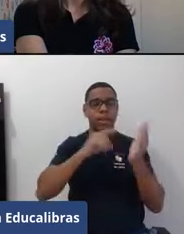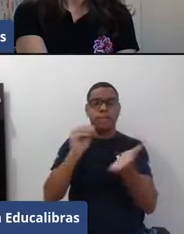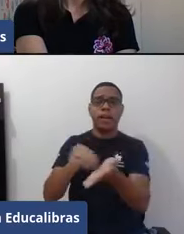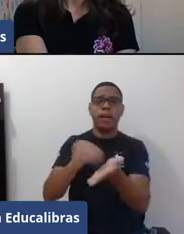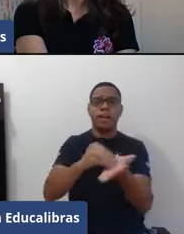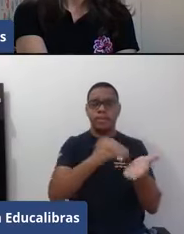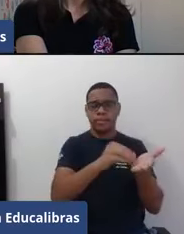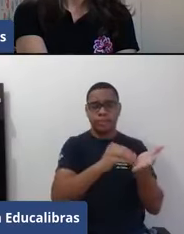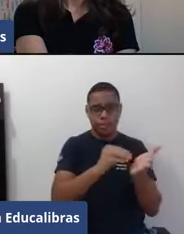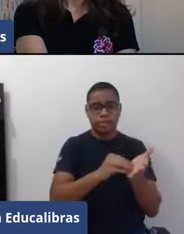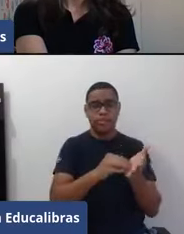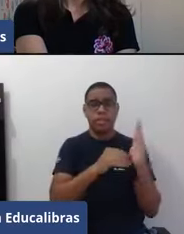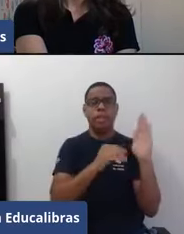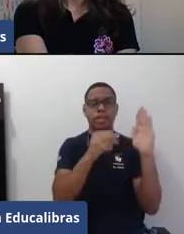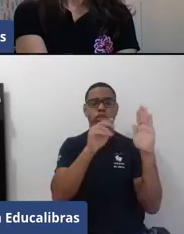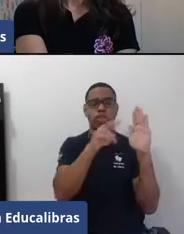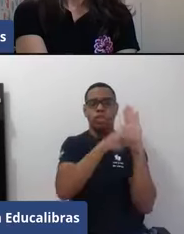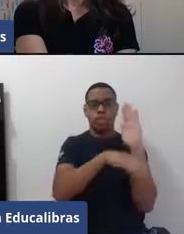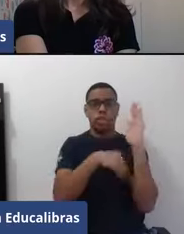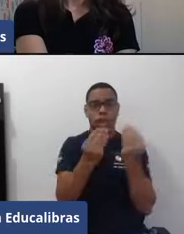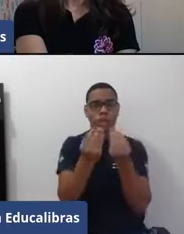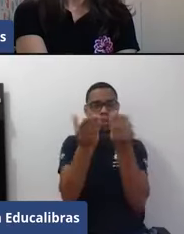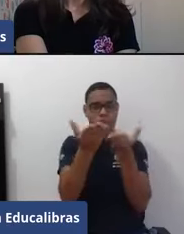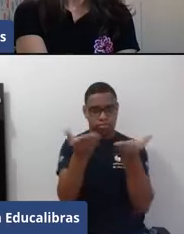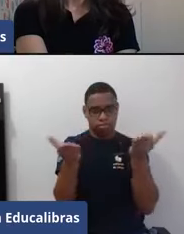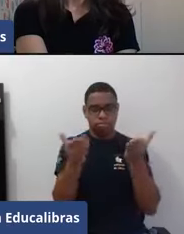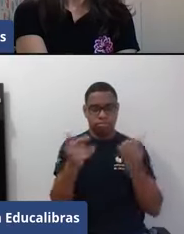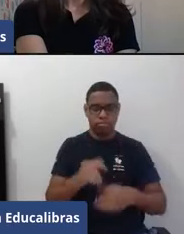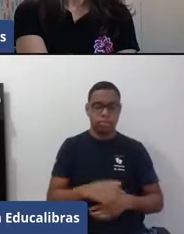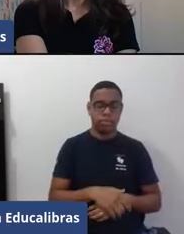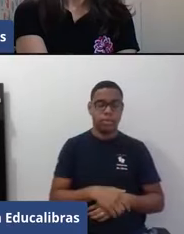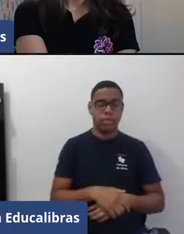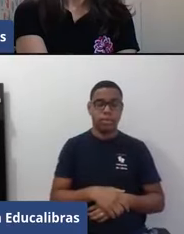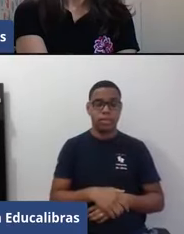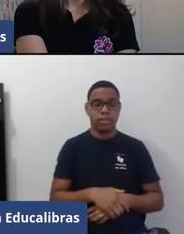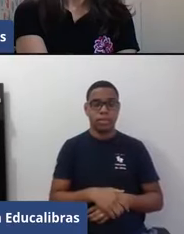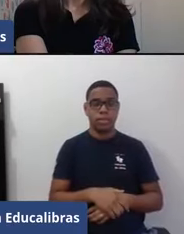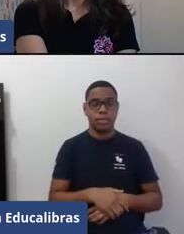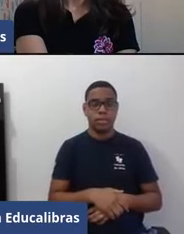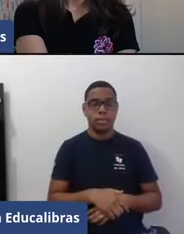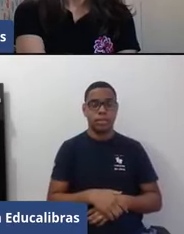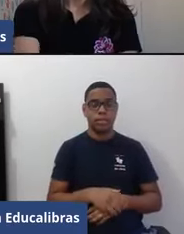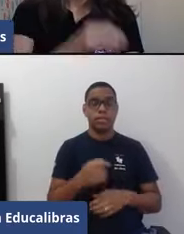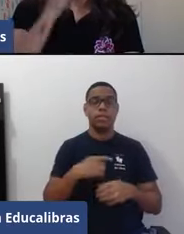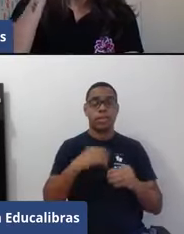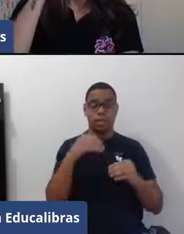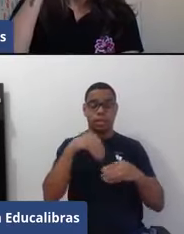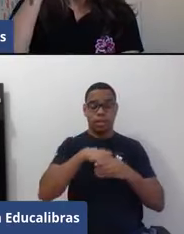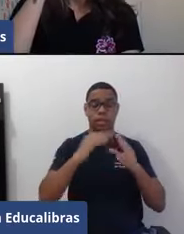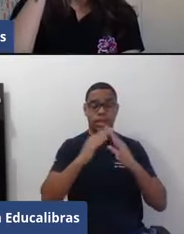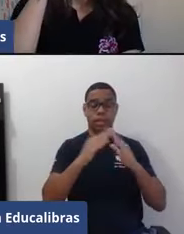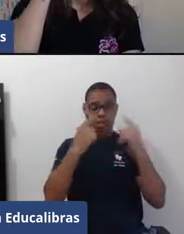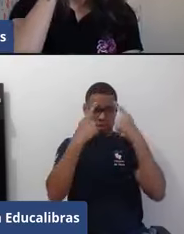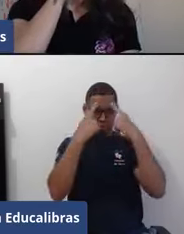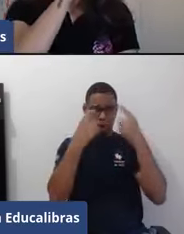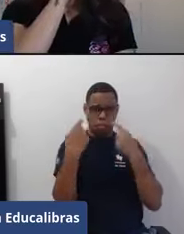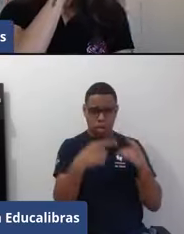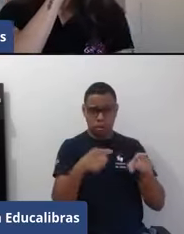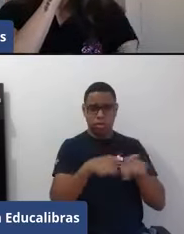Nós temos muito enfrentamento aqui em questão de violência doméstica, crianças,